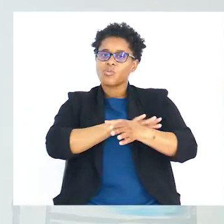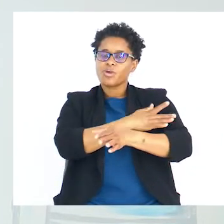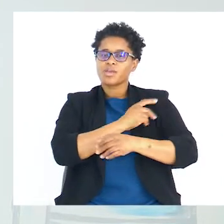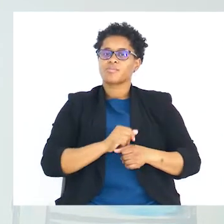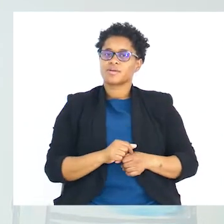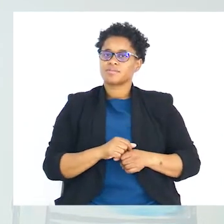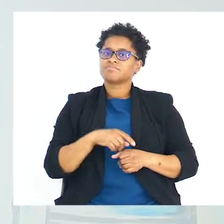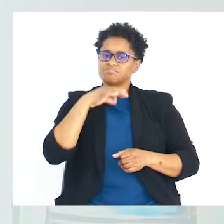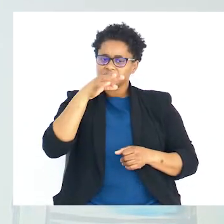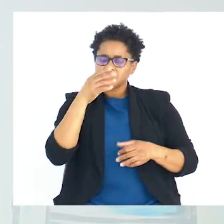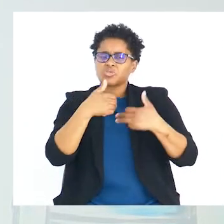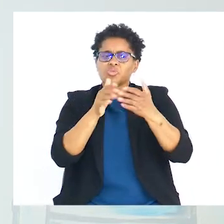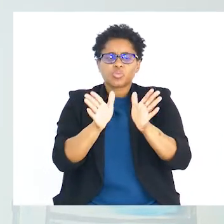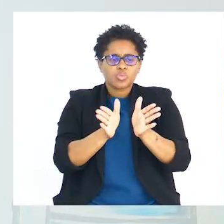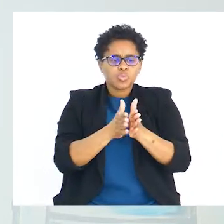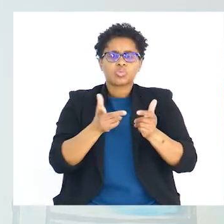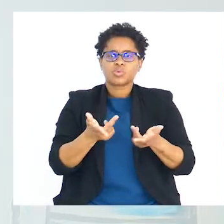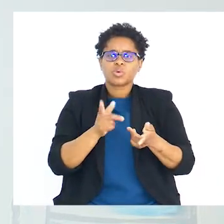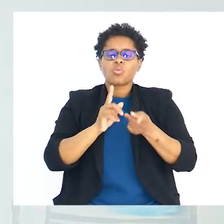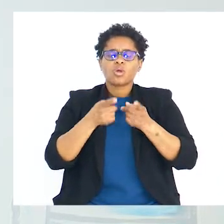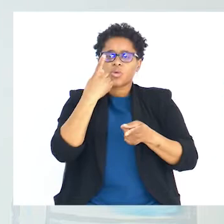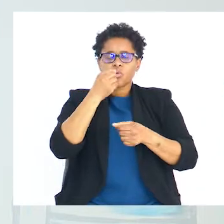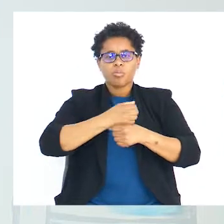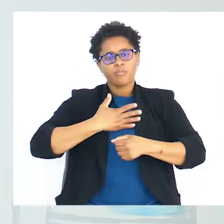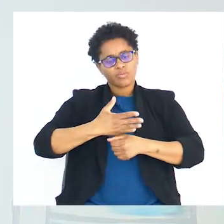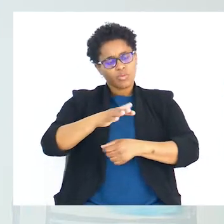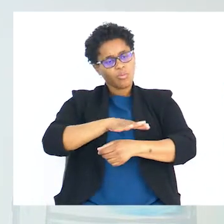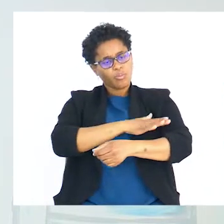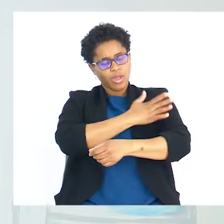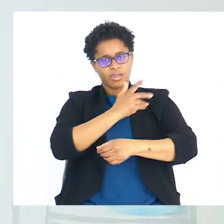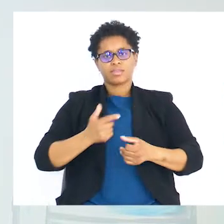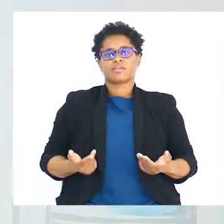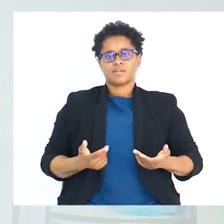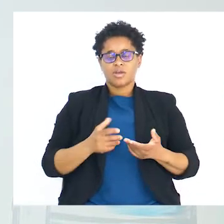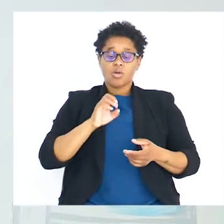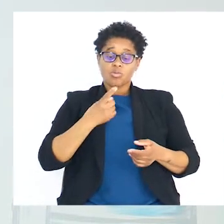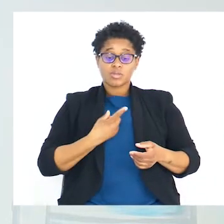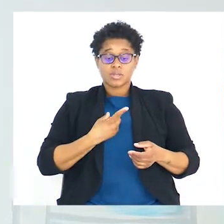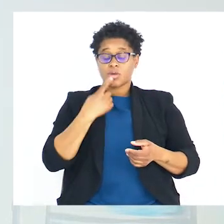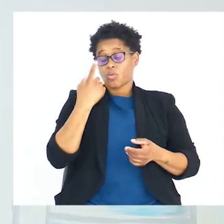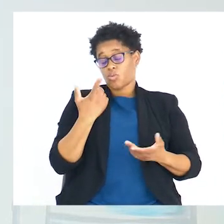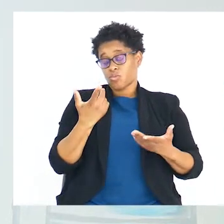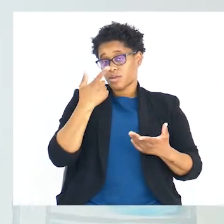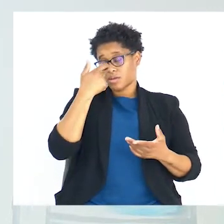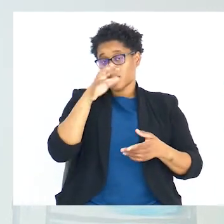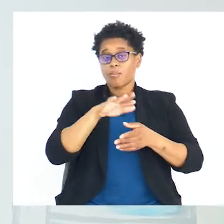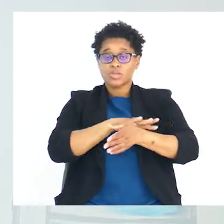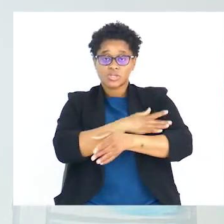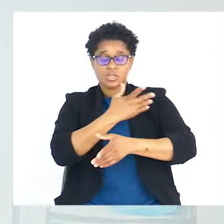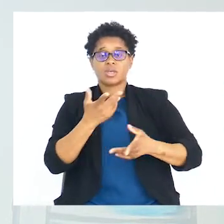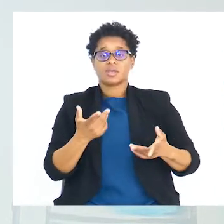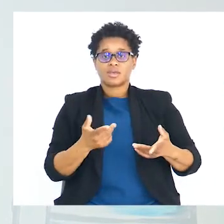poema dizem tudo o que um poeta, não é? Ou seja, o que uma